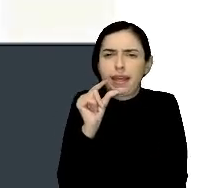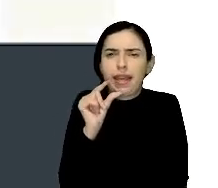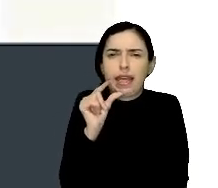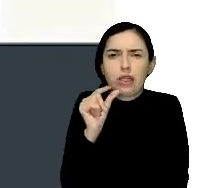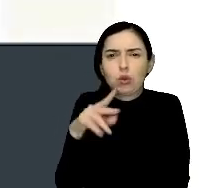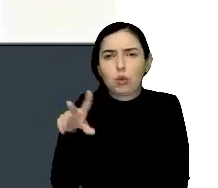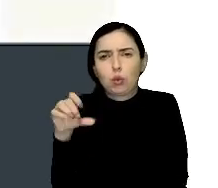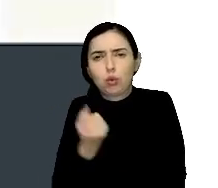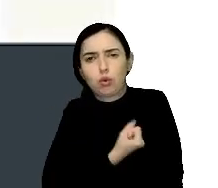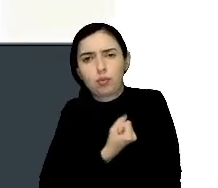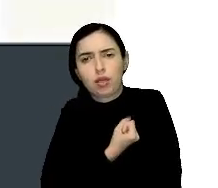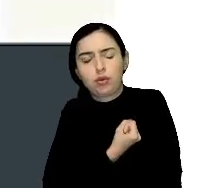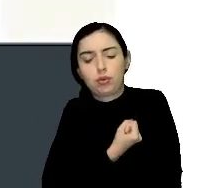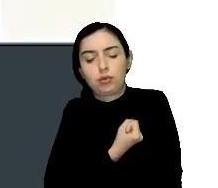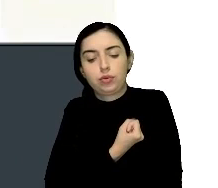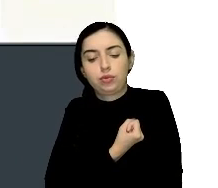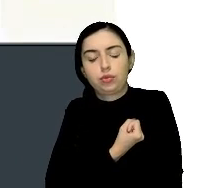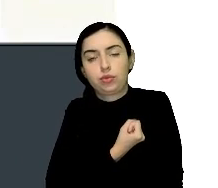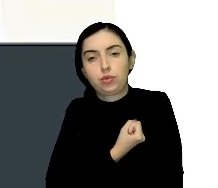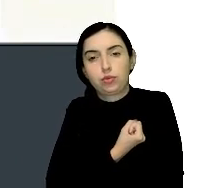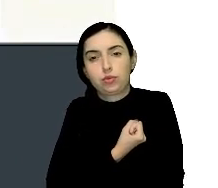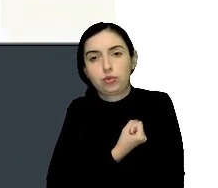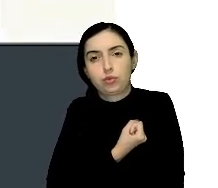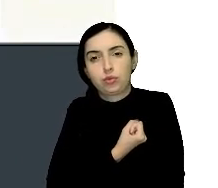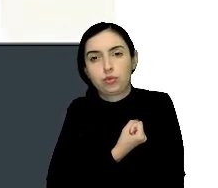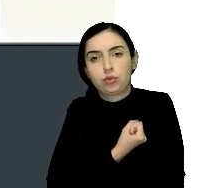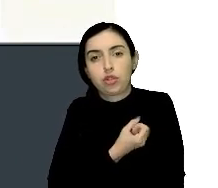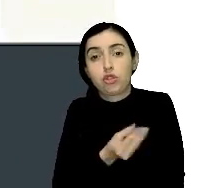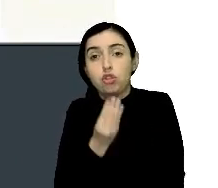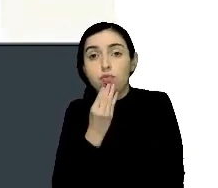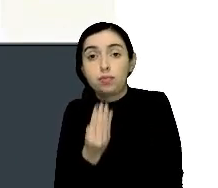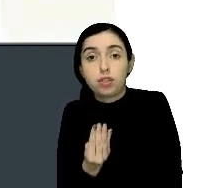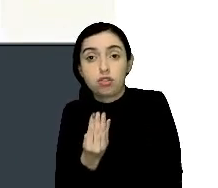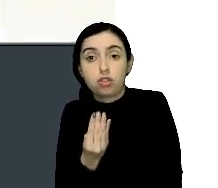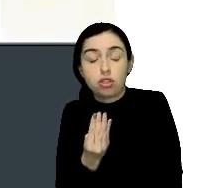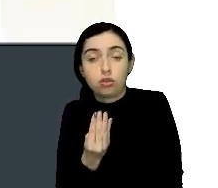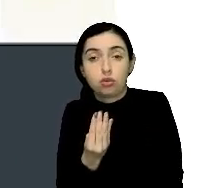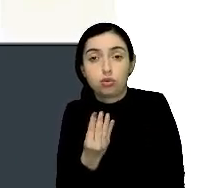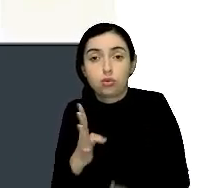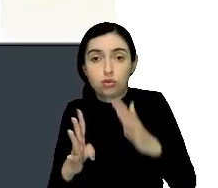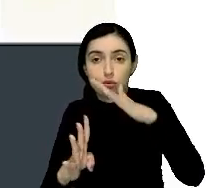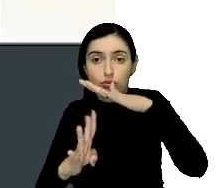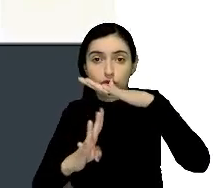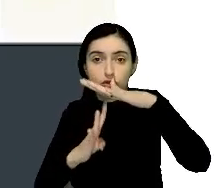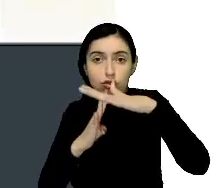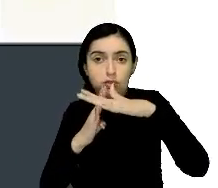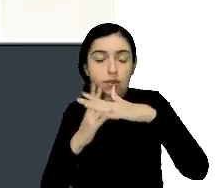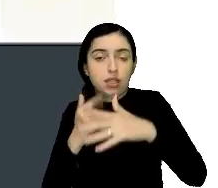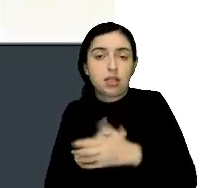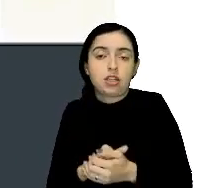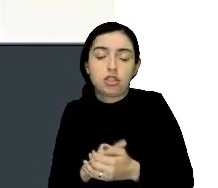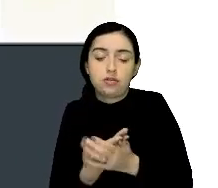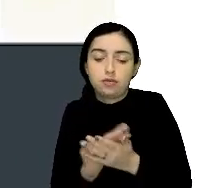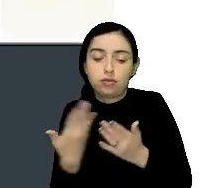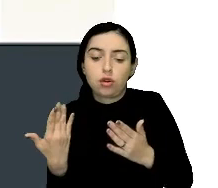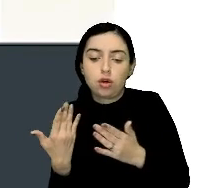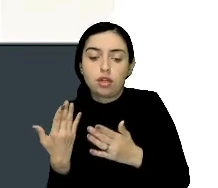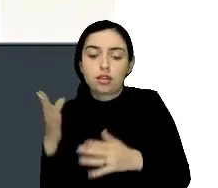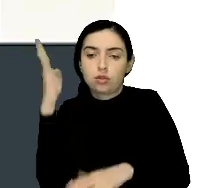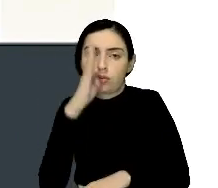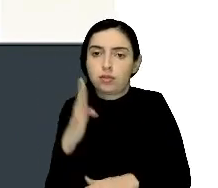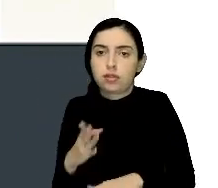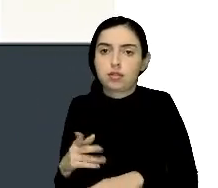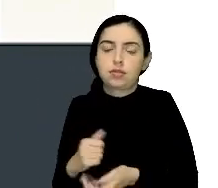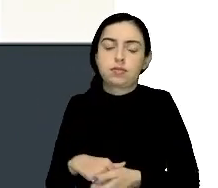quantidade de solicitantes de refúgio fora do território nacional.